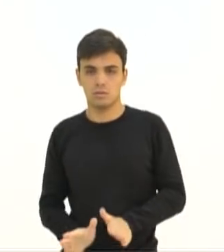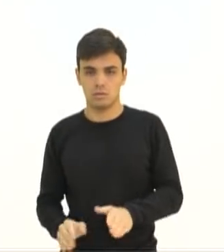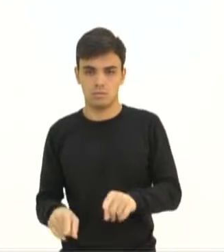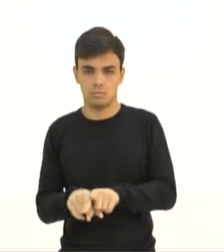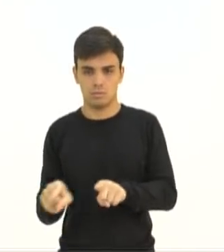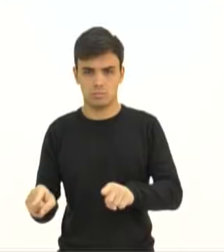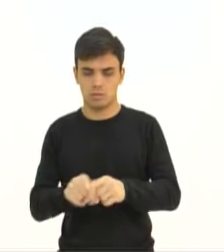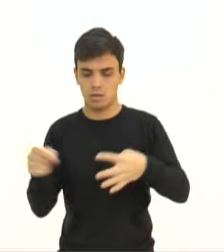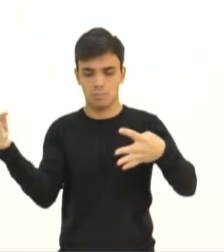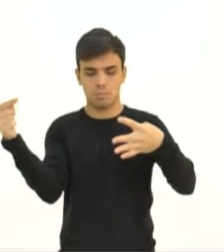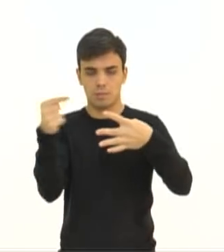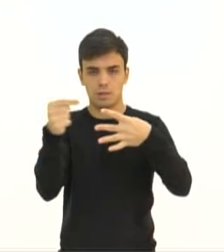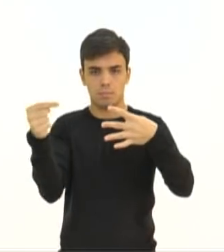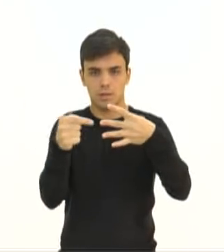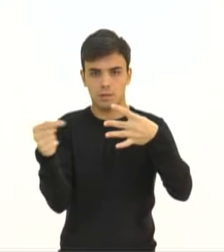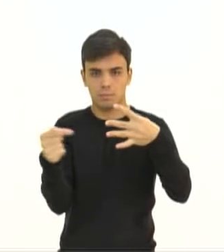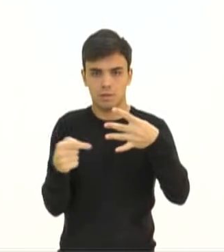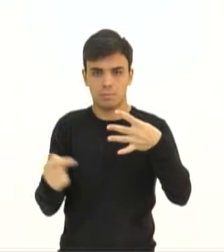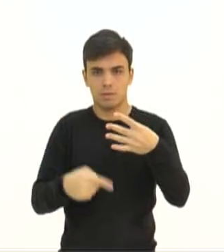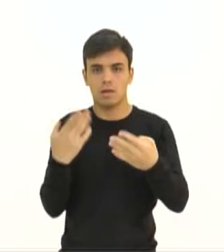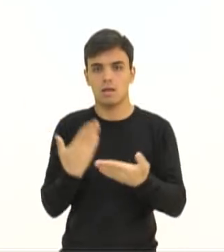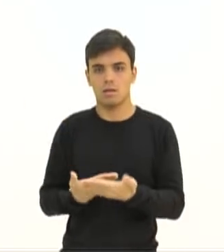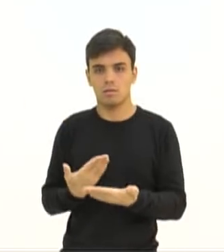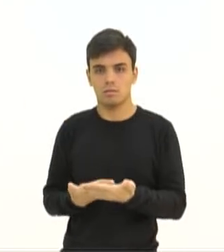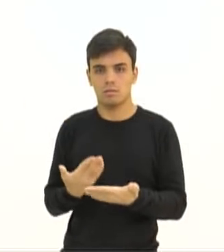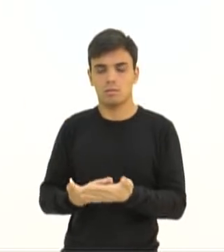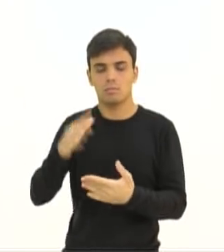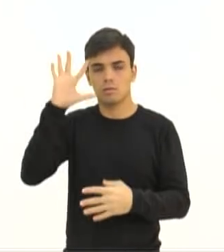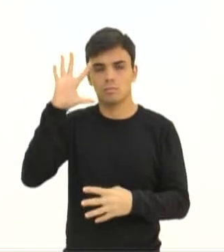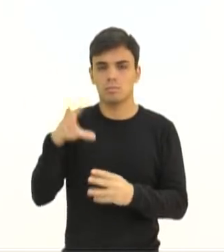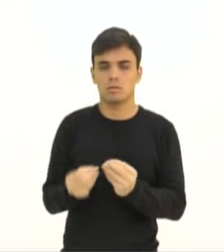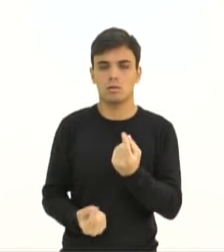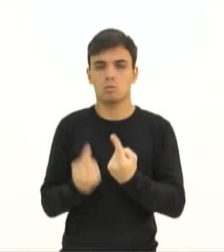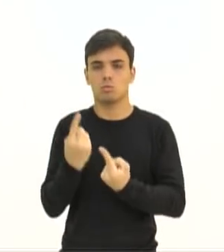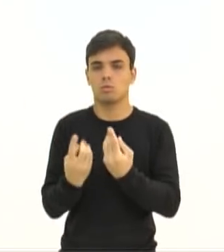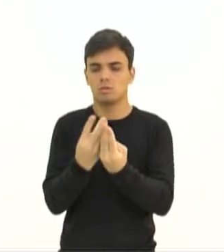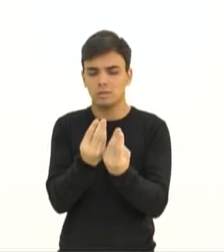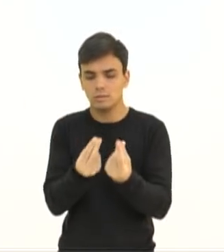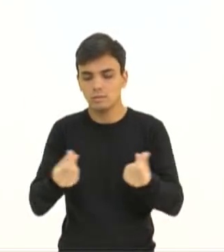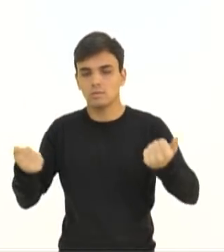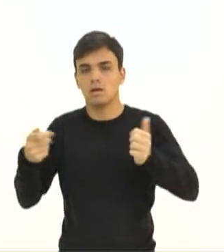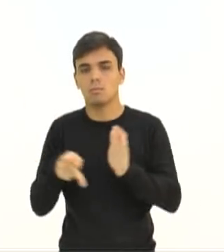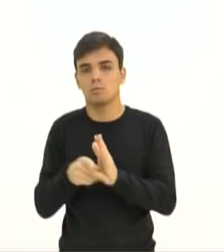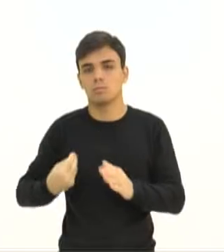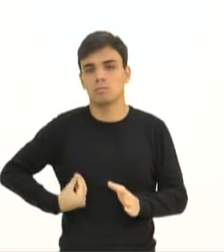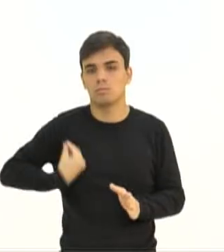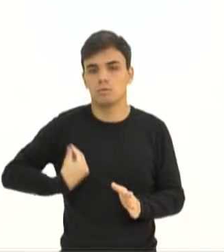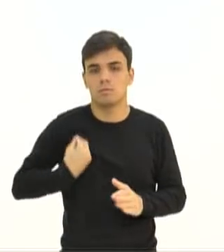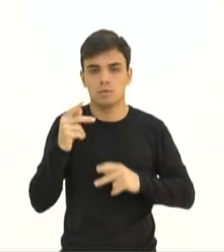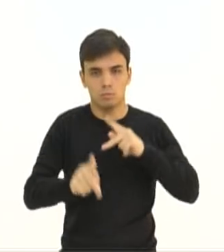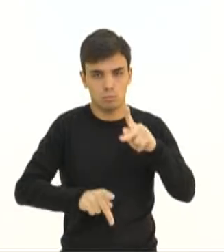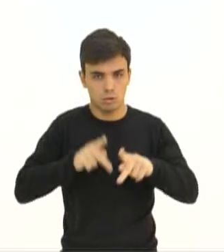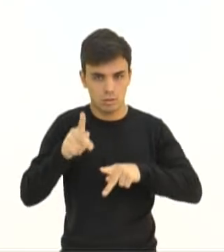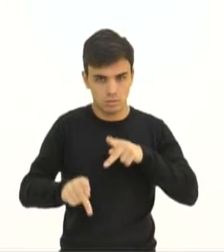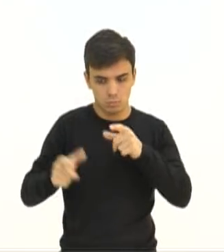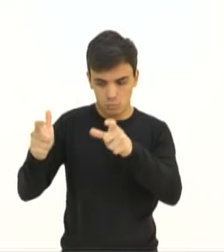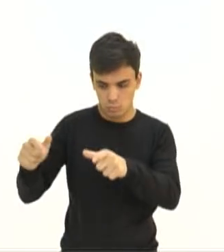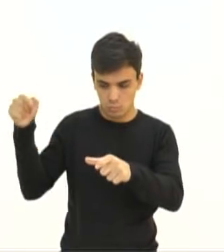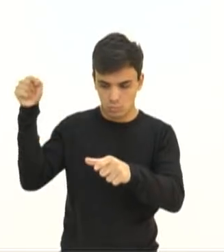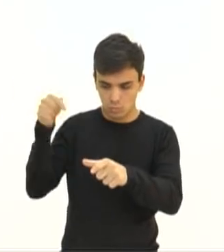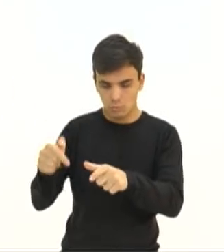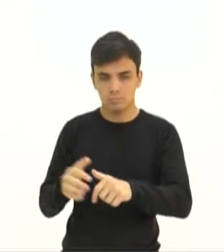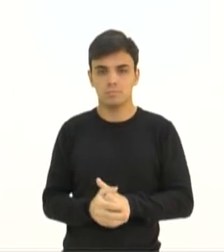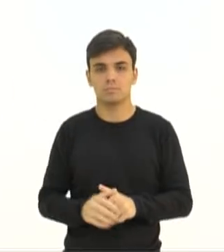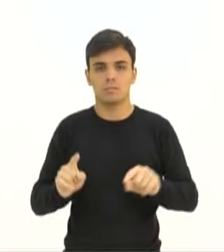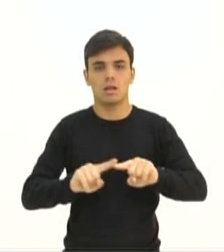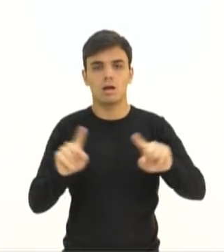vão ser estudados para entender qual é a qualidade de vida da população desse lugar. Quando a gente fala só